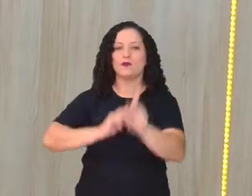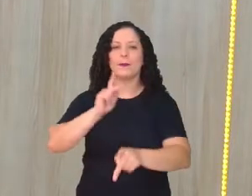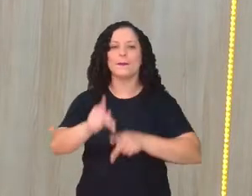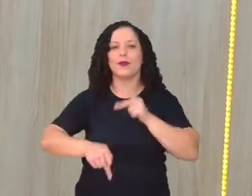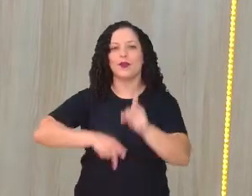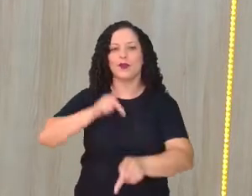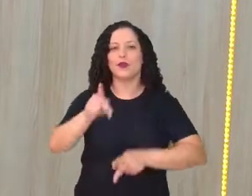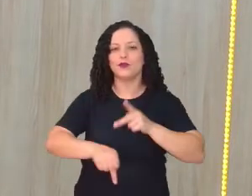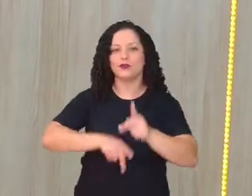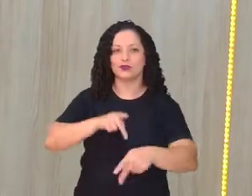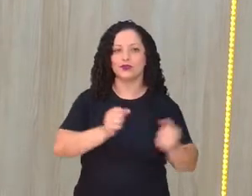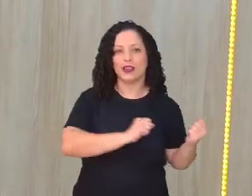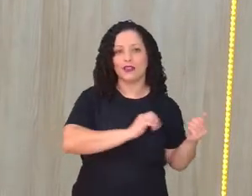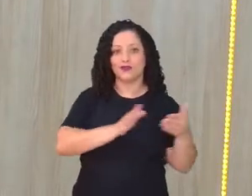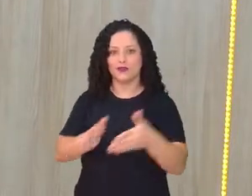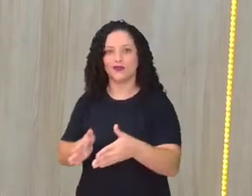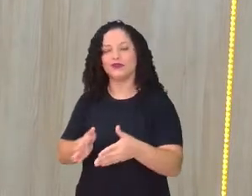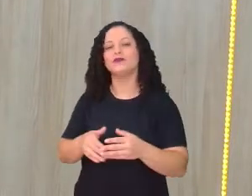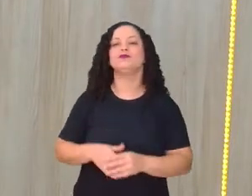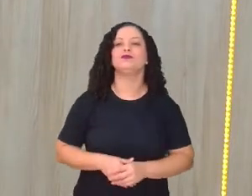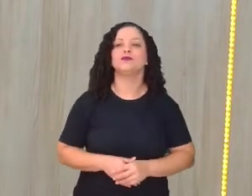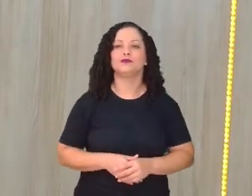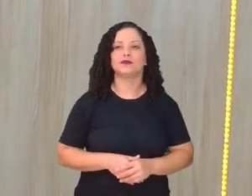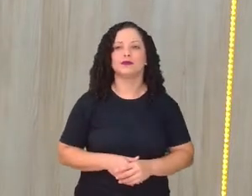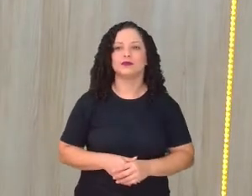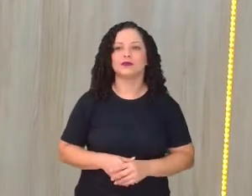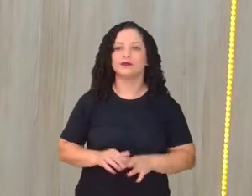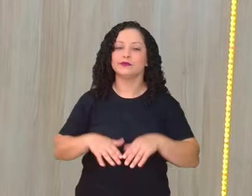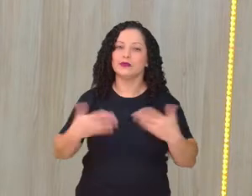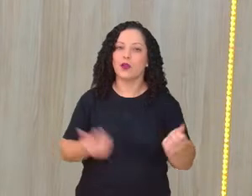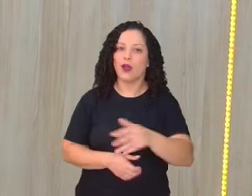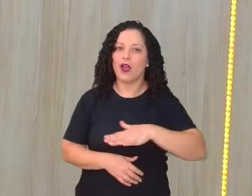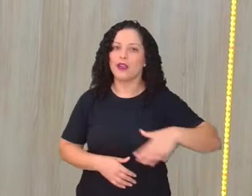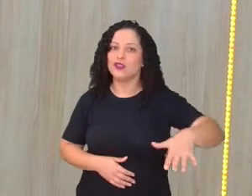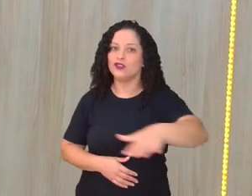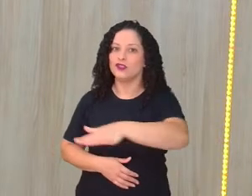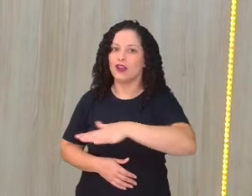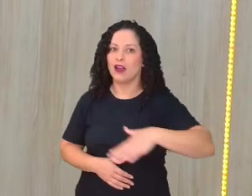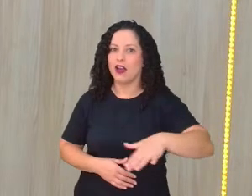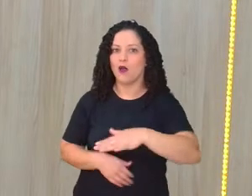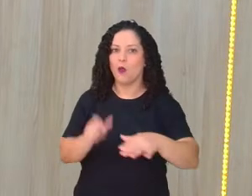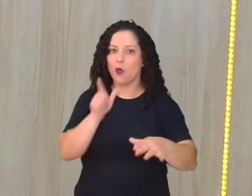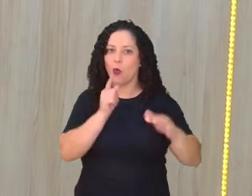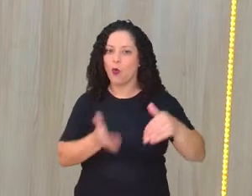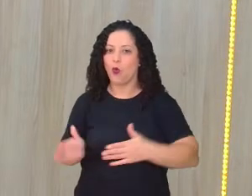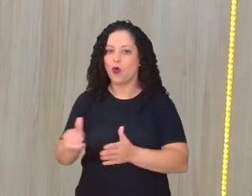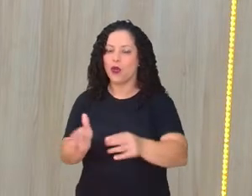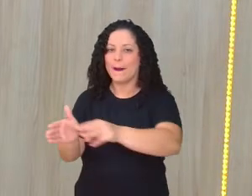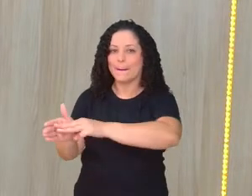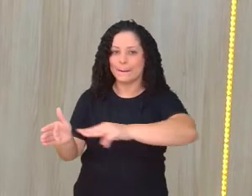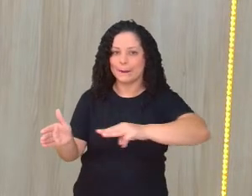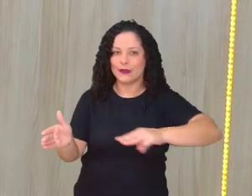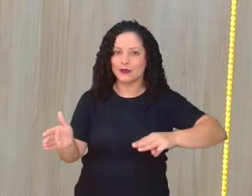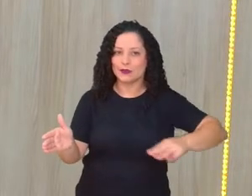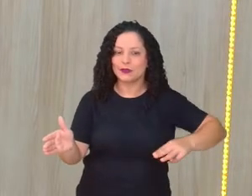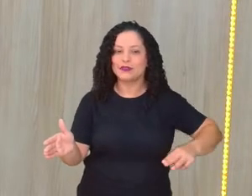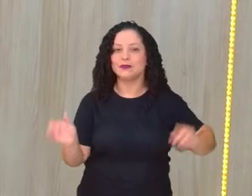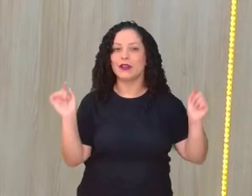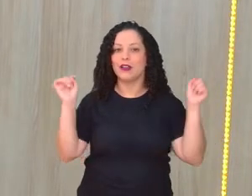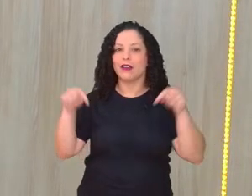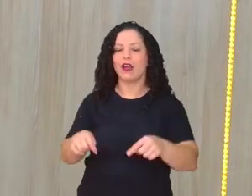a ocuparam, ok? Então veja, a região da Mesopotâmia, ela recebe este